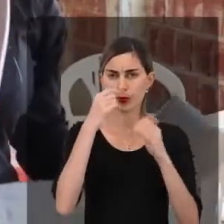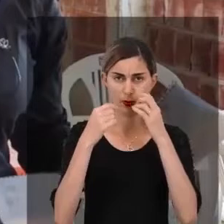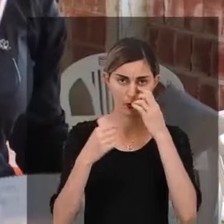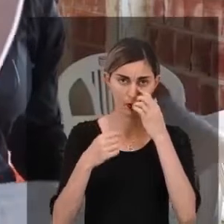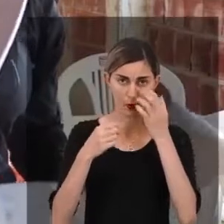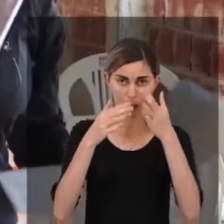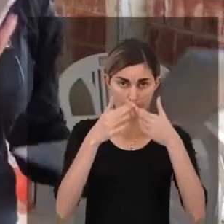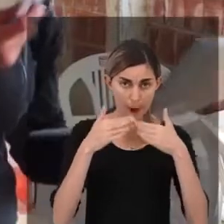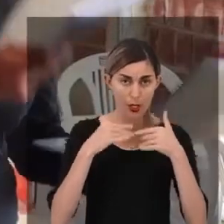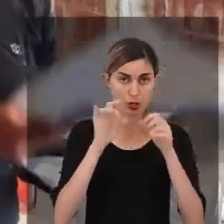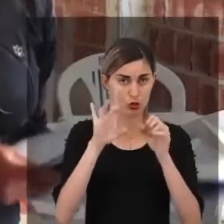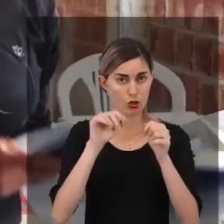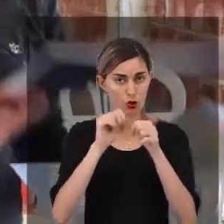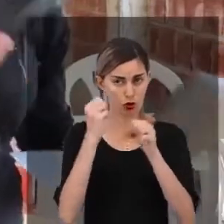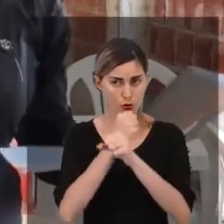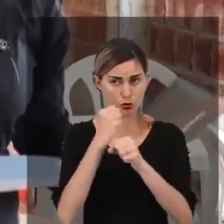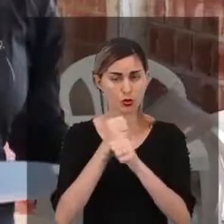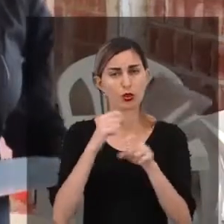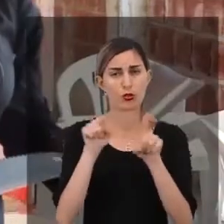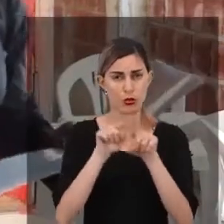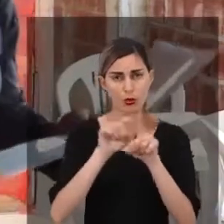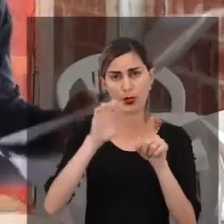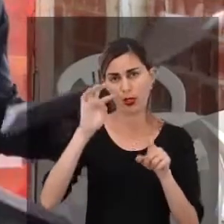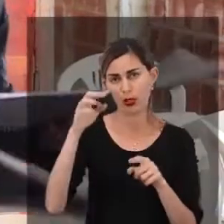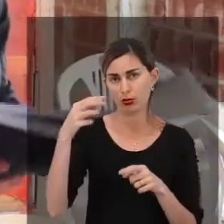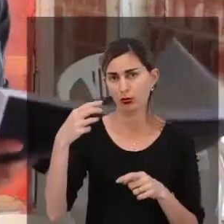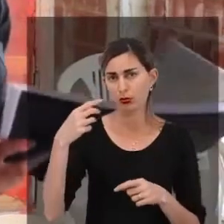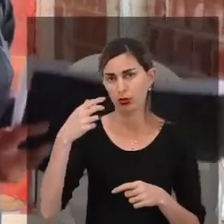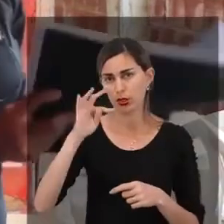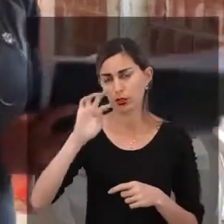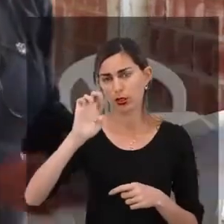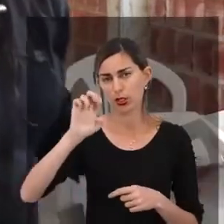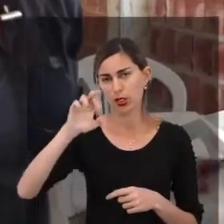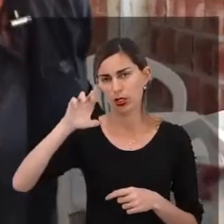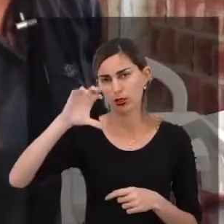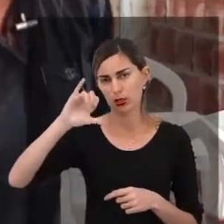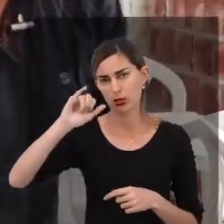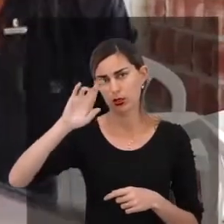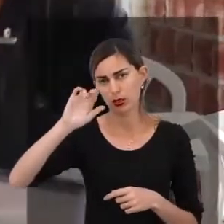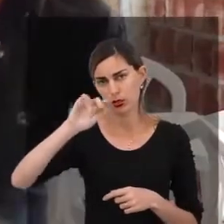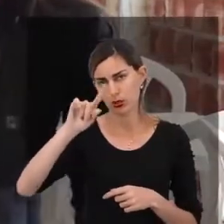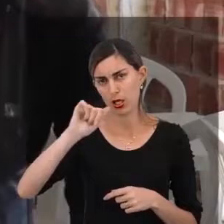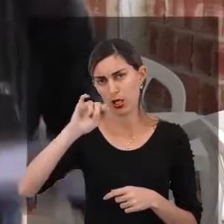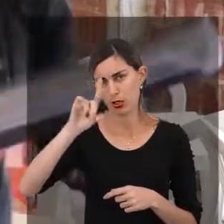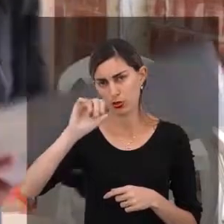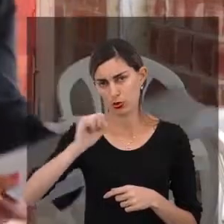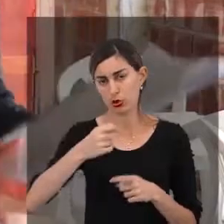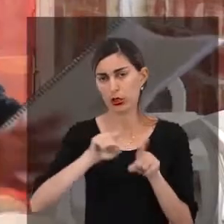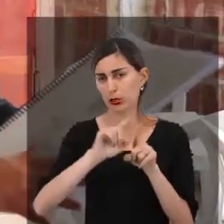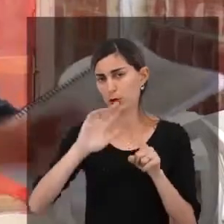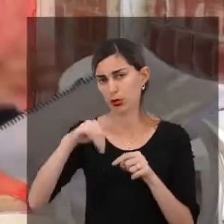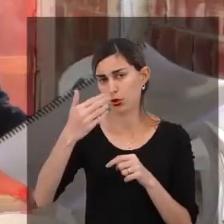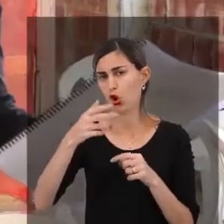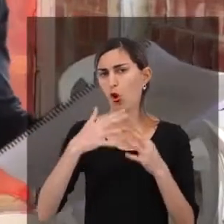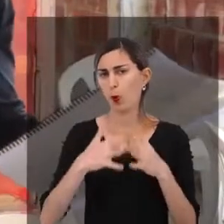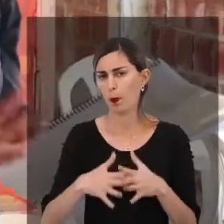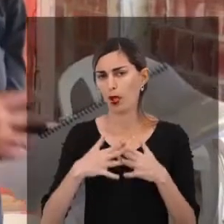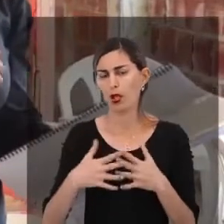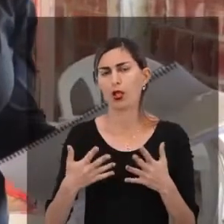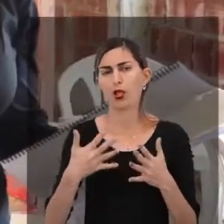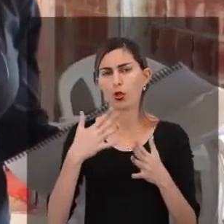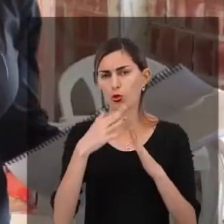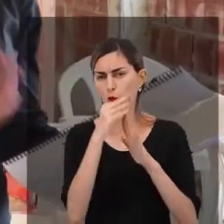gente pede não só faz para a obra, como para os terceirizados. Né? Daí, a gente já passa para o PCMAT, que ele é